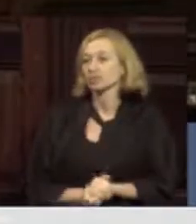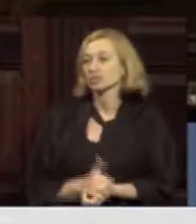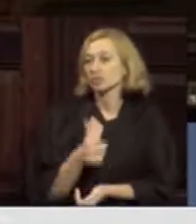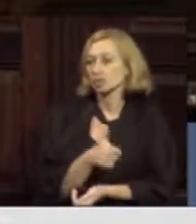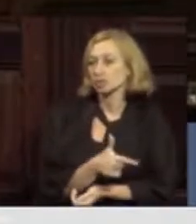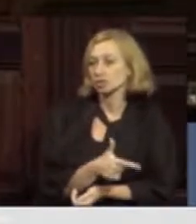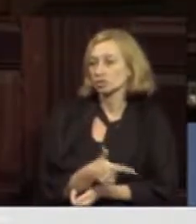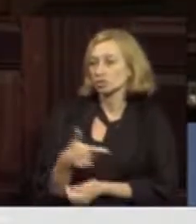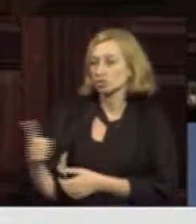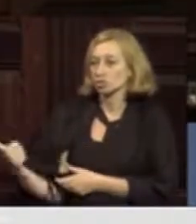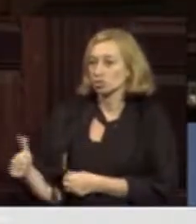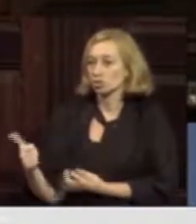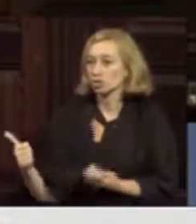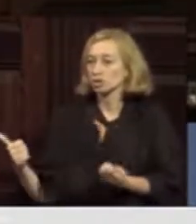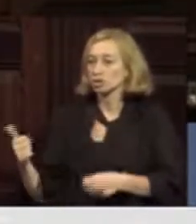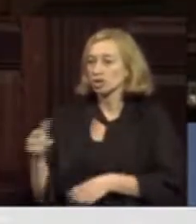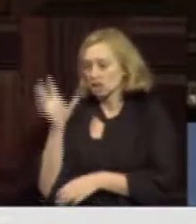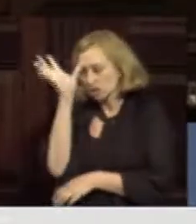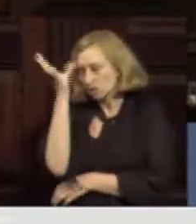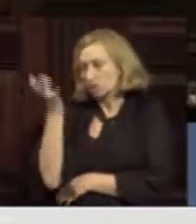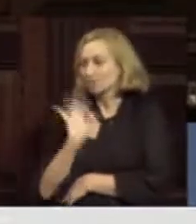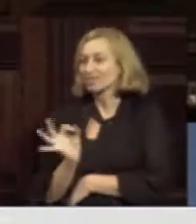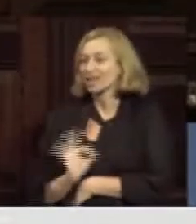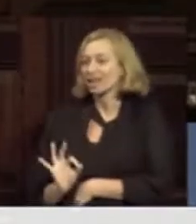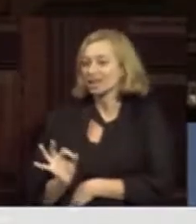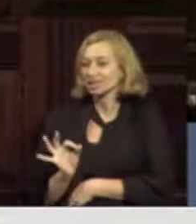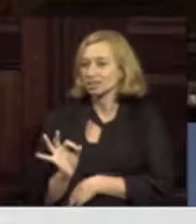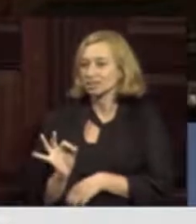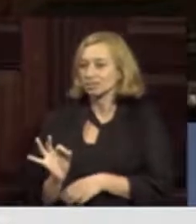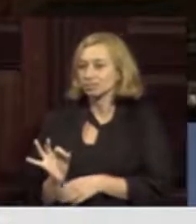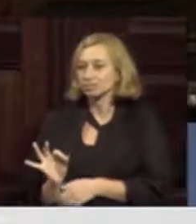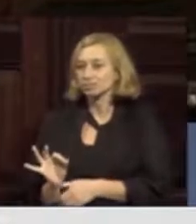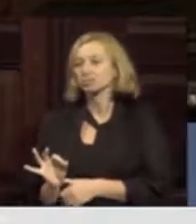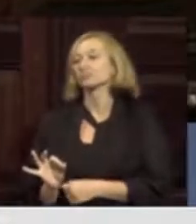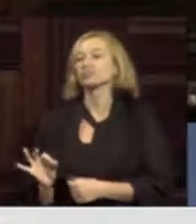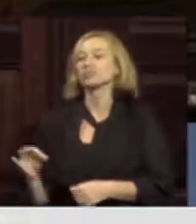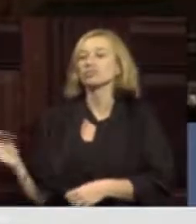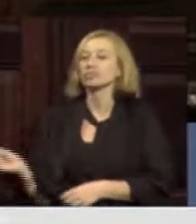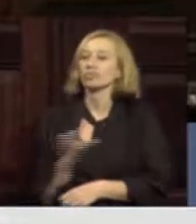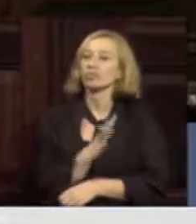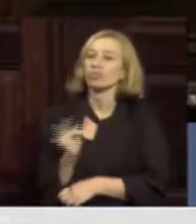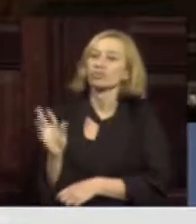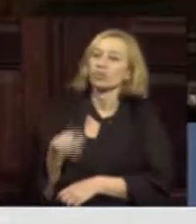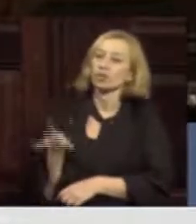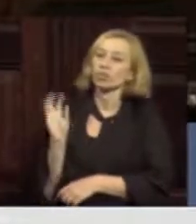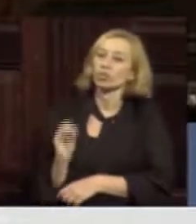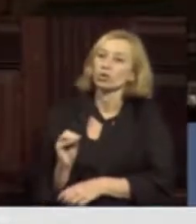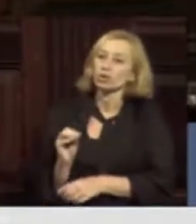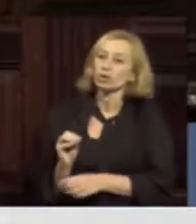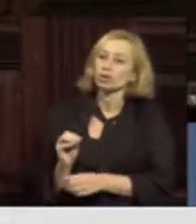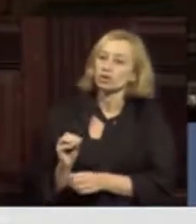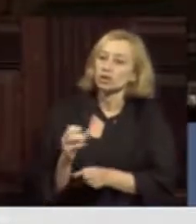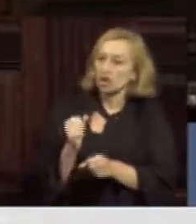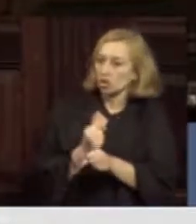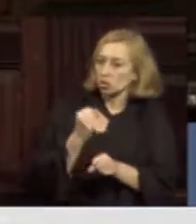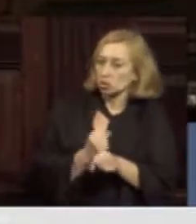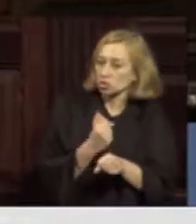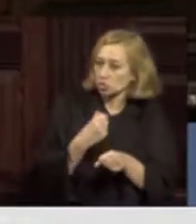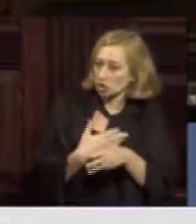2011 não foram resolvidas. Engana-se quem acha que Nova Friburgo está completamente